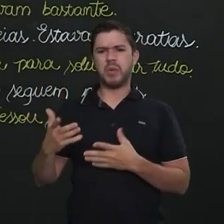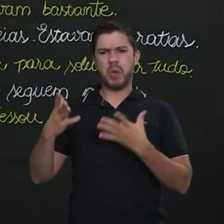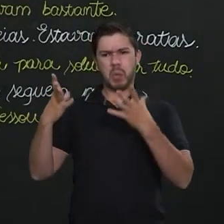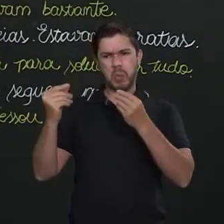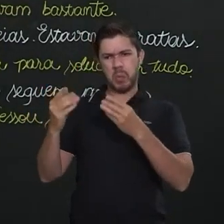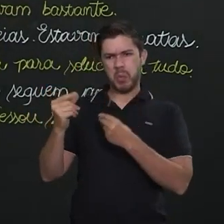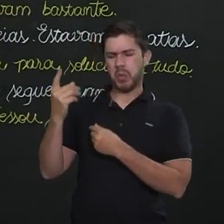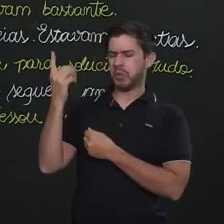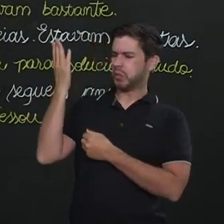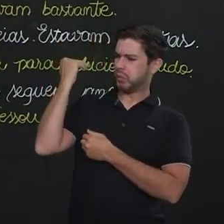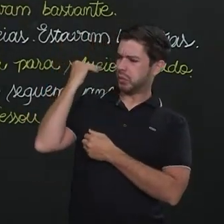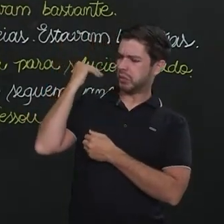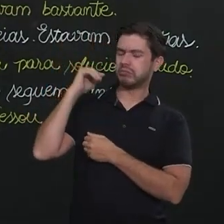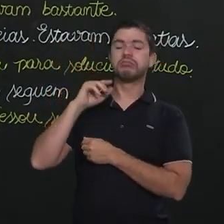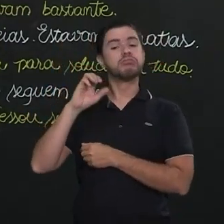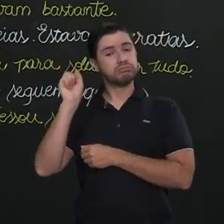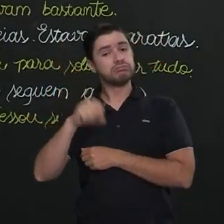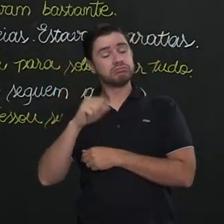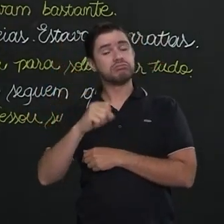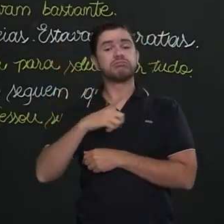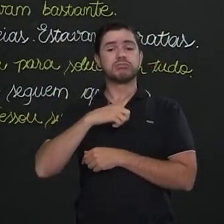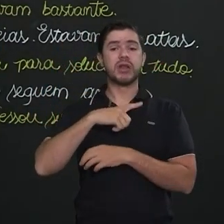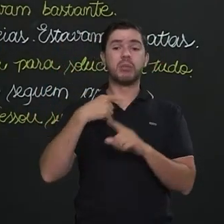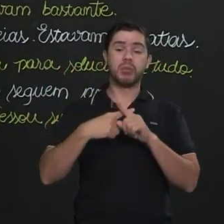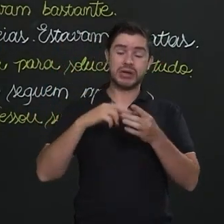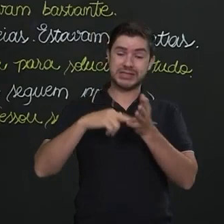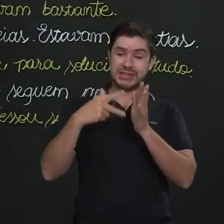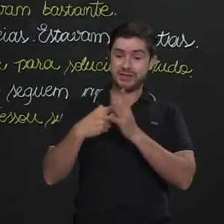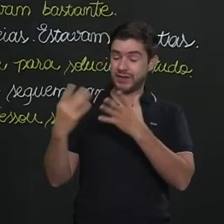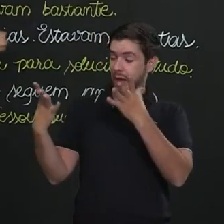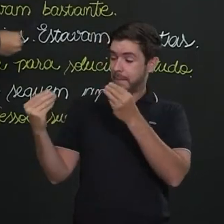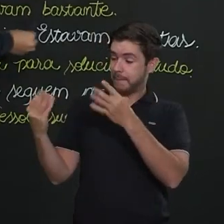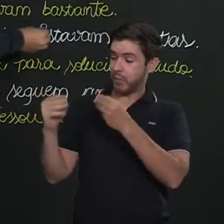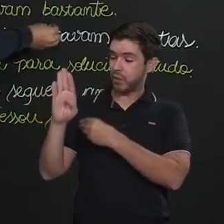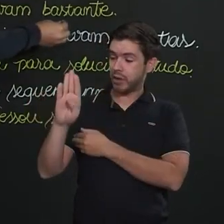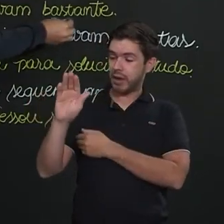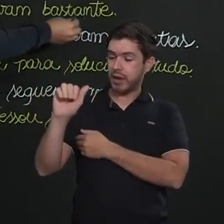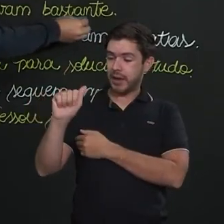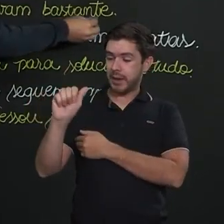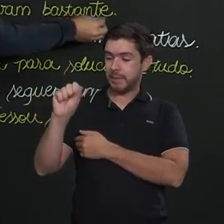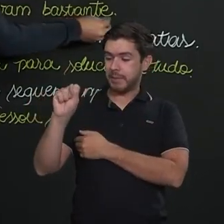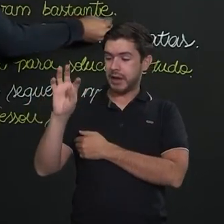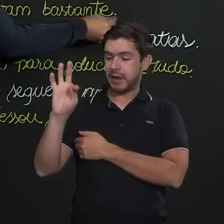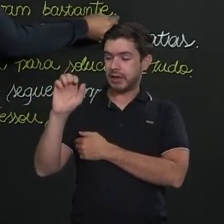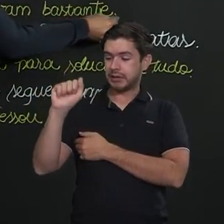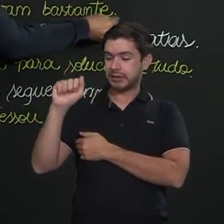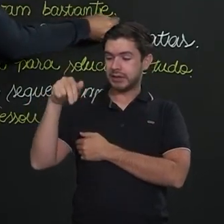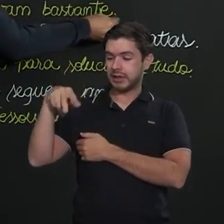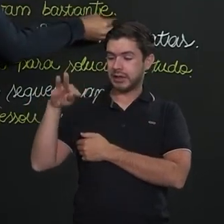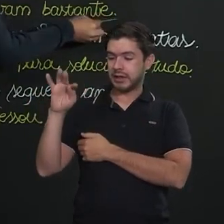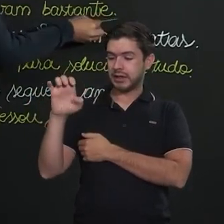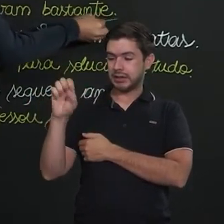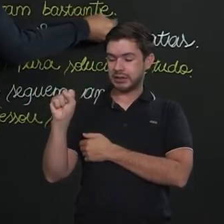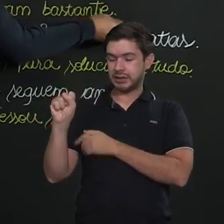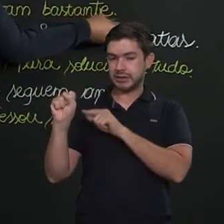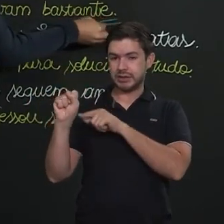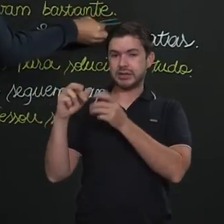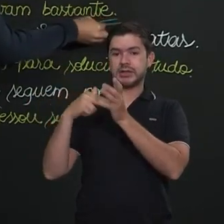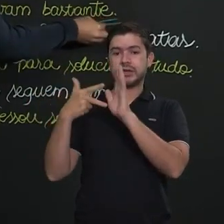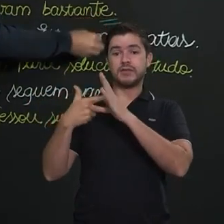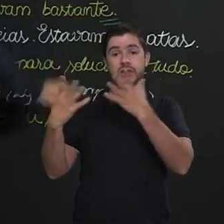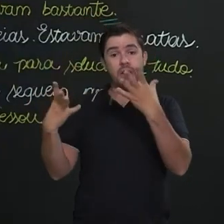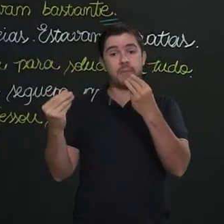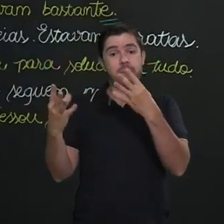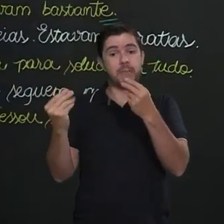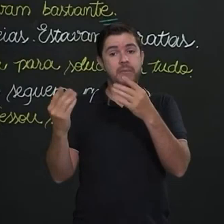Eram muitos convidados, eram bastantes convidados. Agora, eles conversavam bastante.